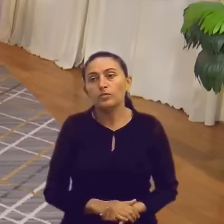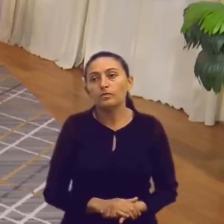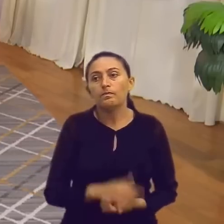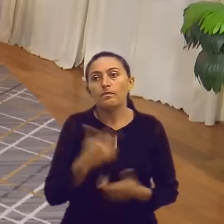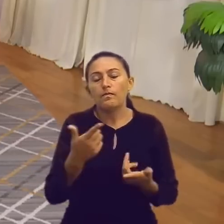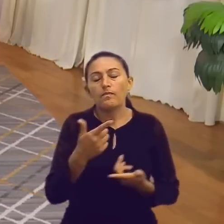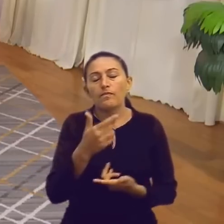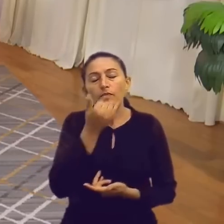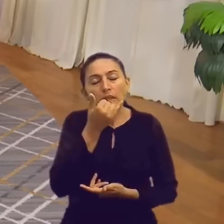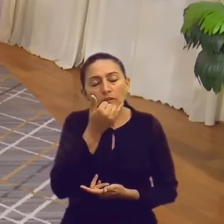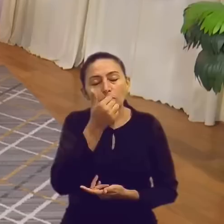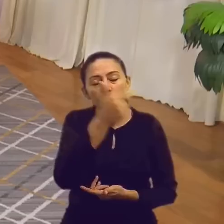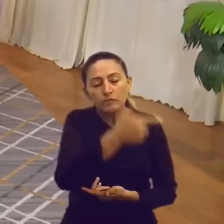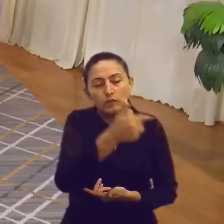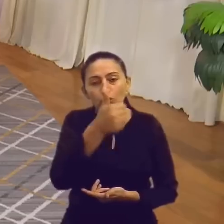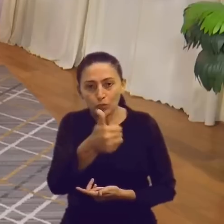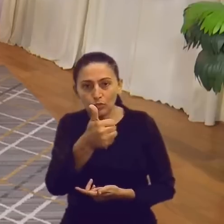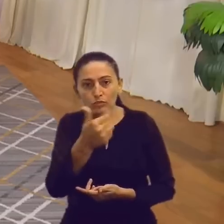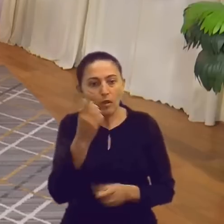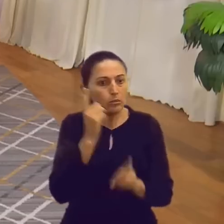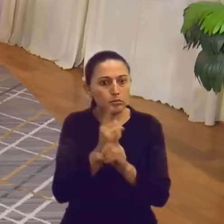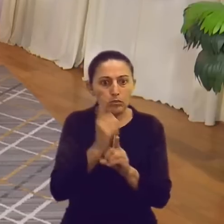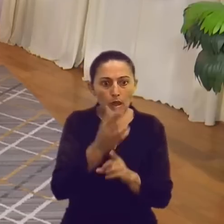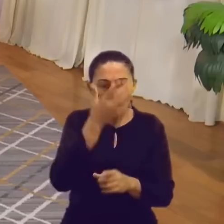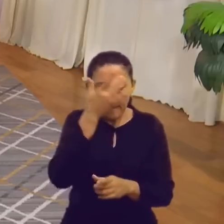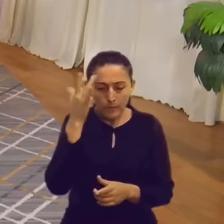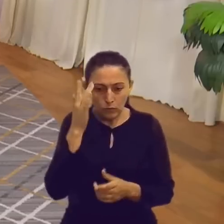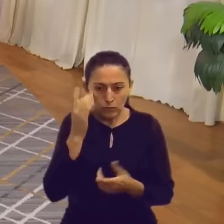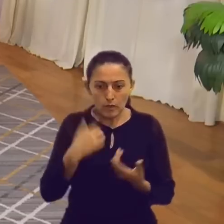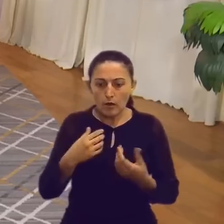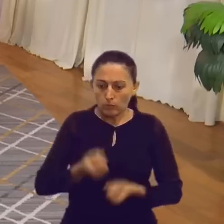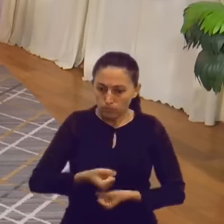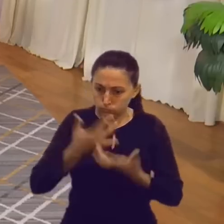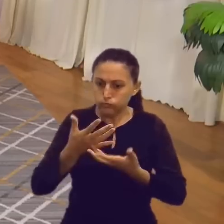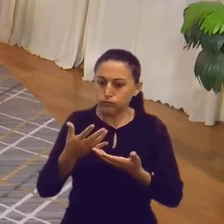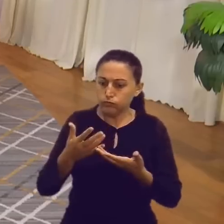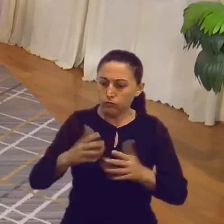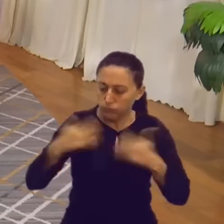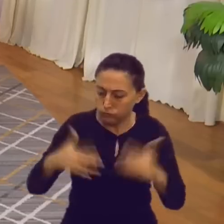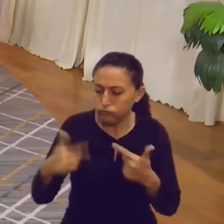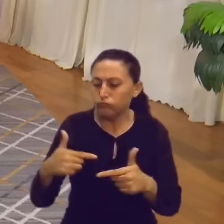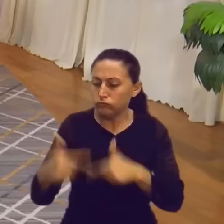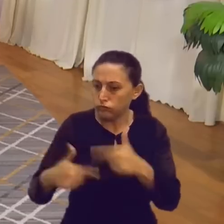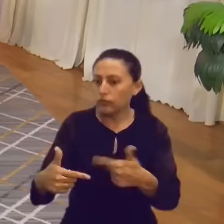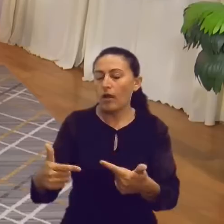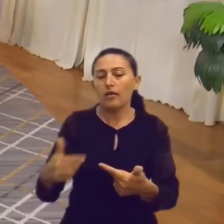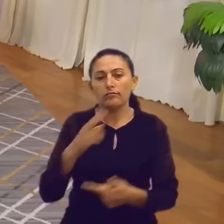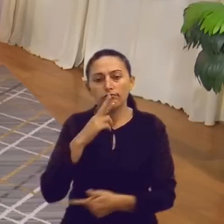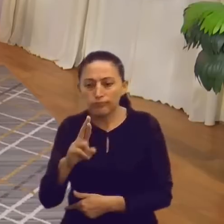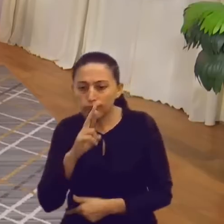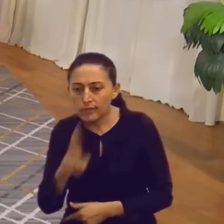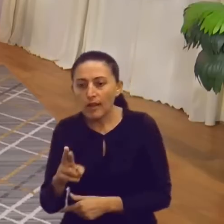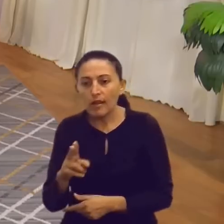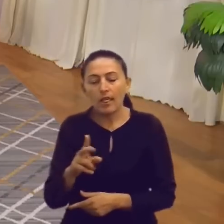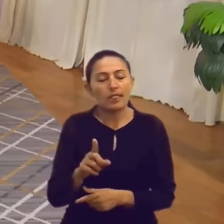fervoroso, alguém que tinha palavras rapidamente em seus